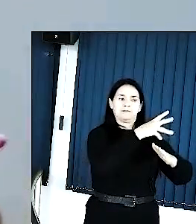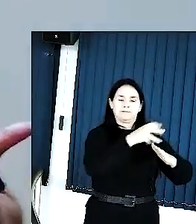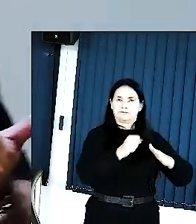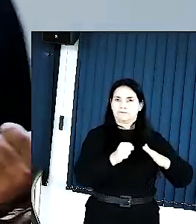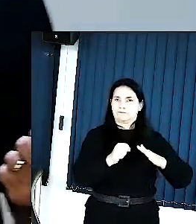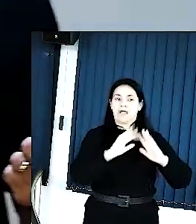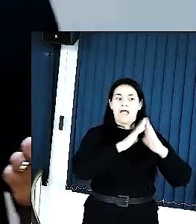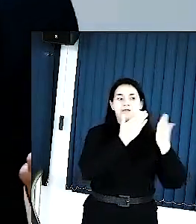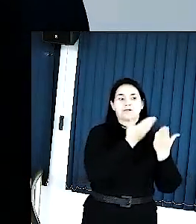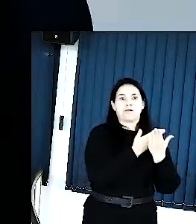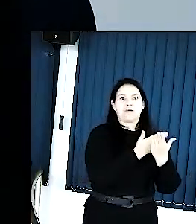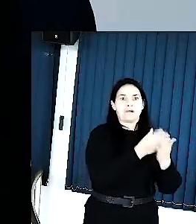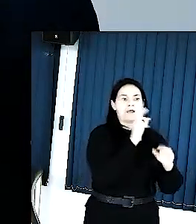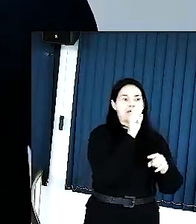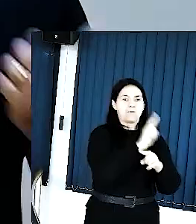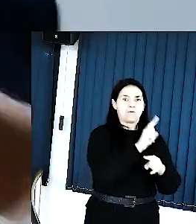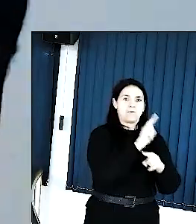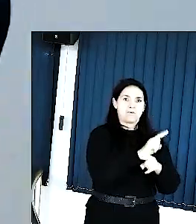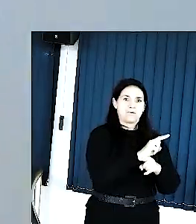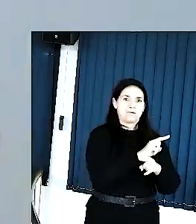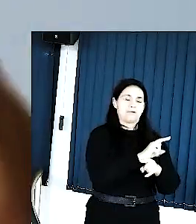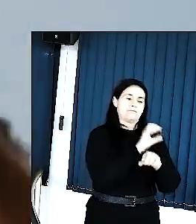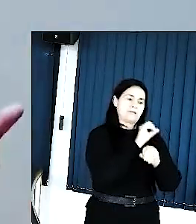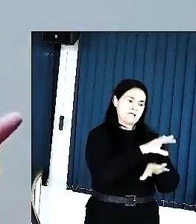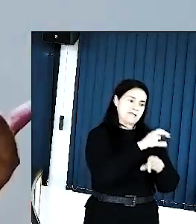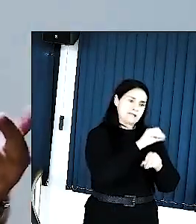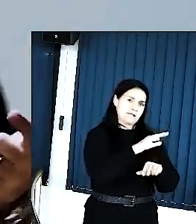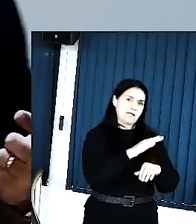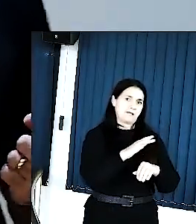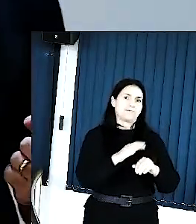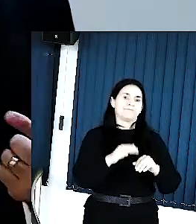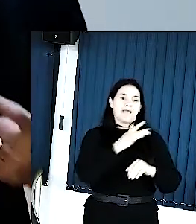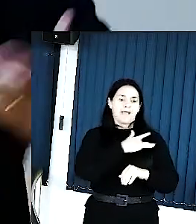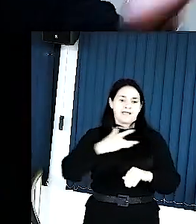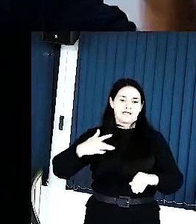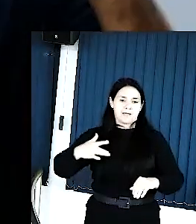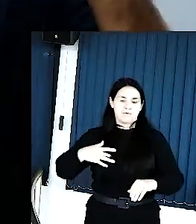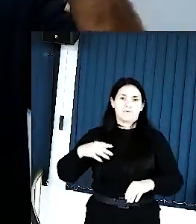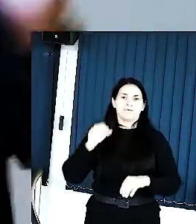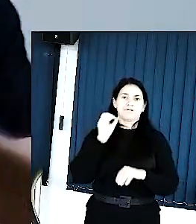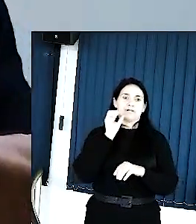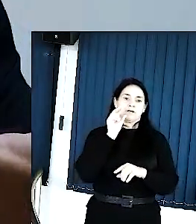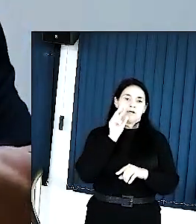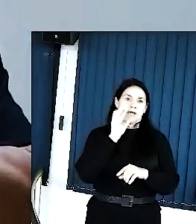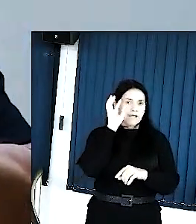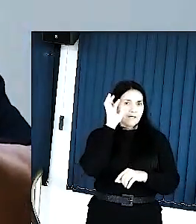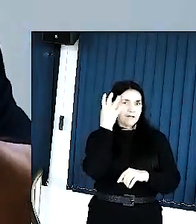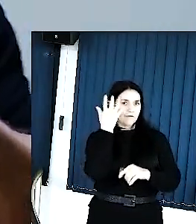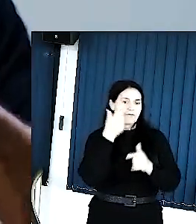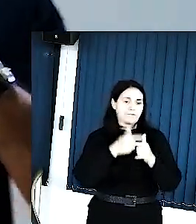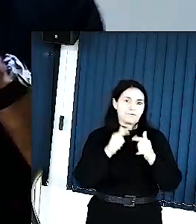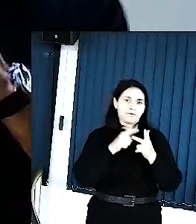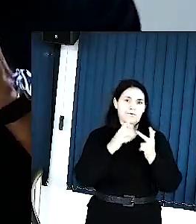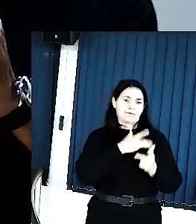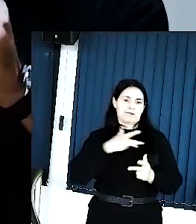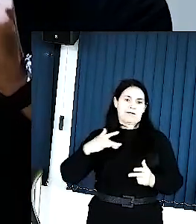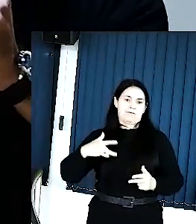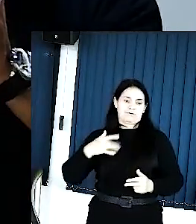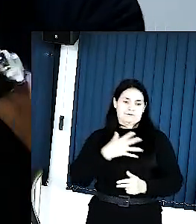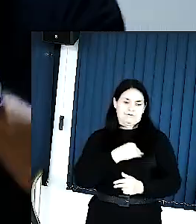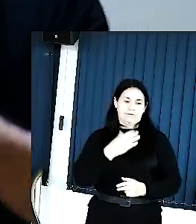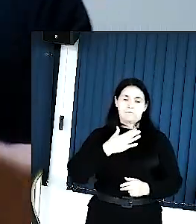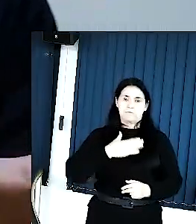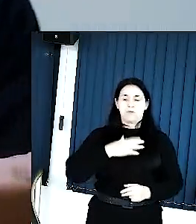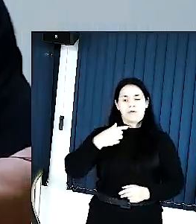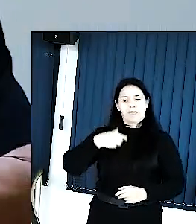tem que cuidar da educação, a saúde tem que resolver o problema de saúde do meu filho, e eu tenho que ficar no meu celular.